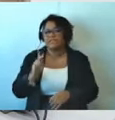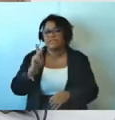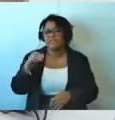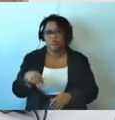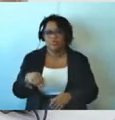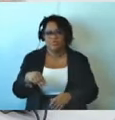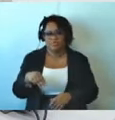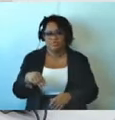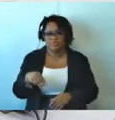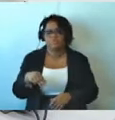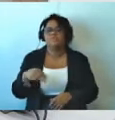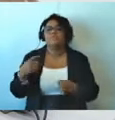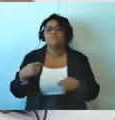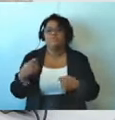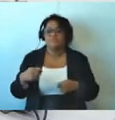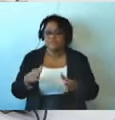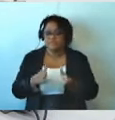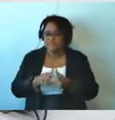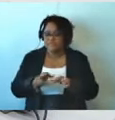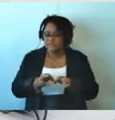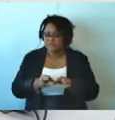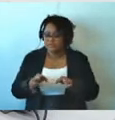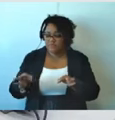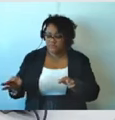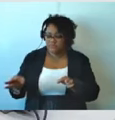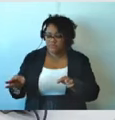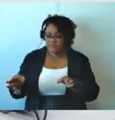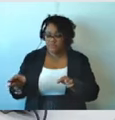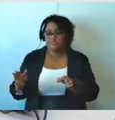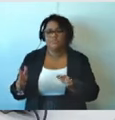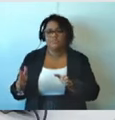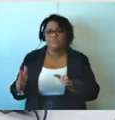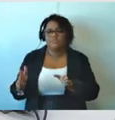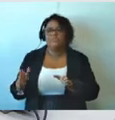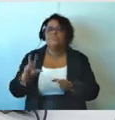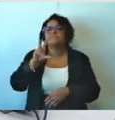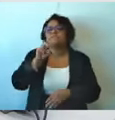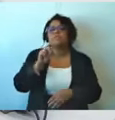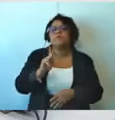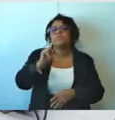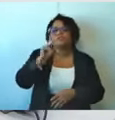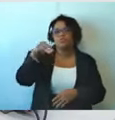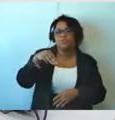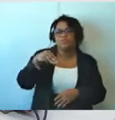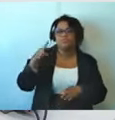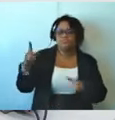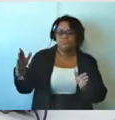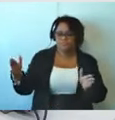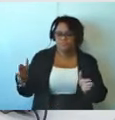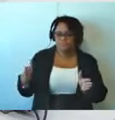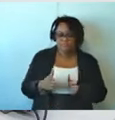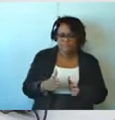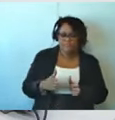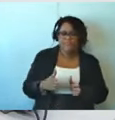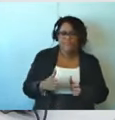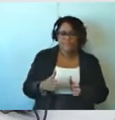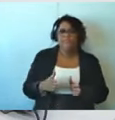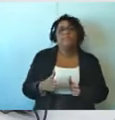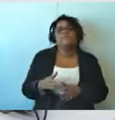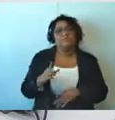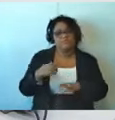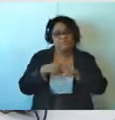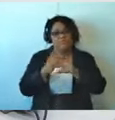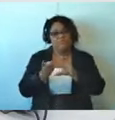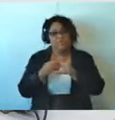largura e 50 km por hora, largura um pouco menor. Então, essa questão da velocidade também terá que